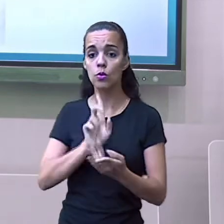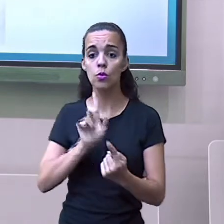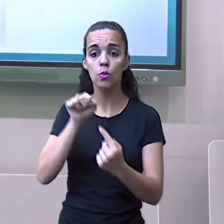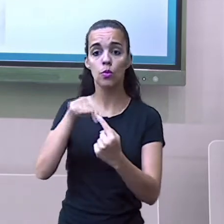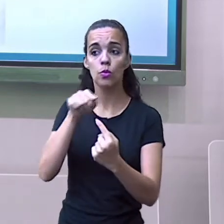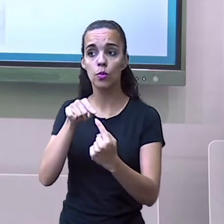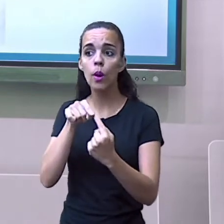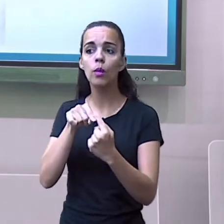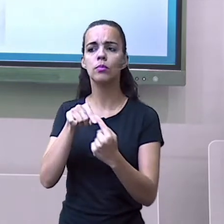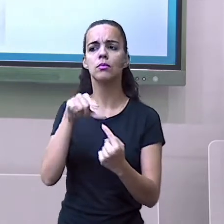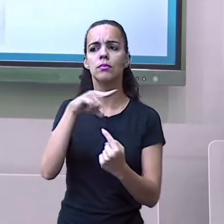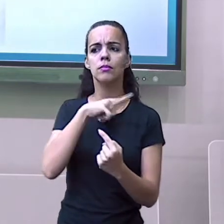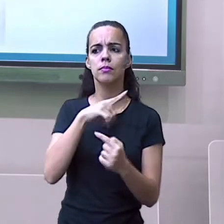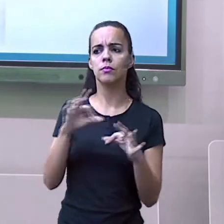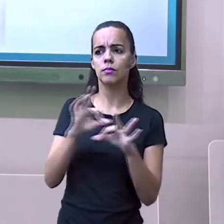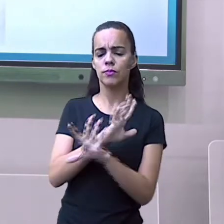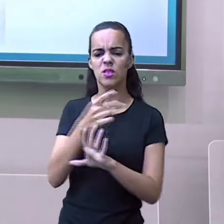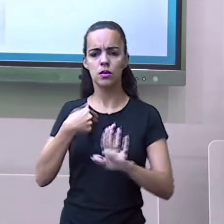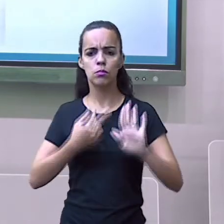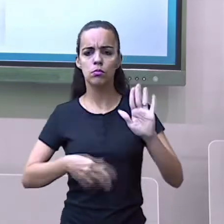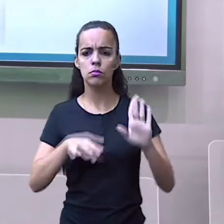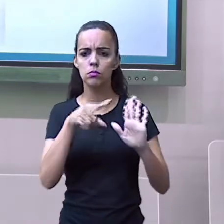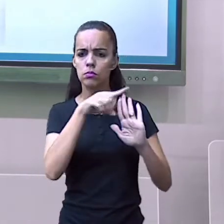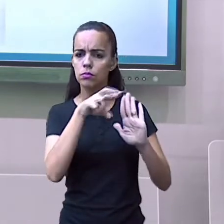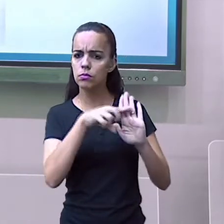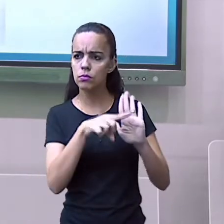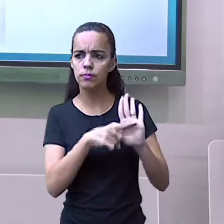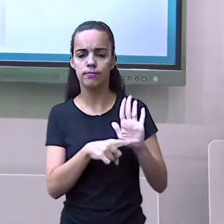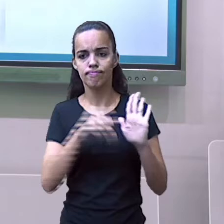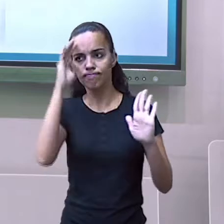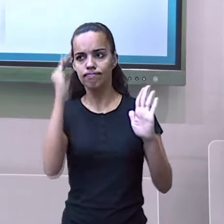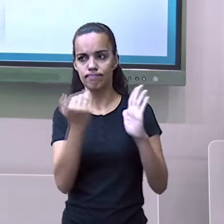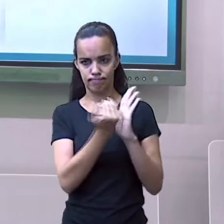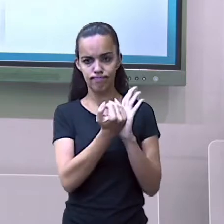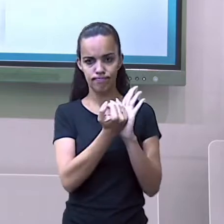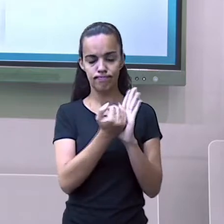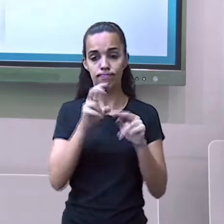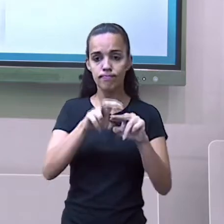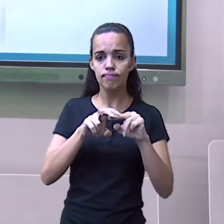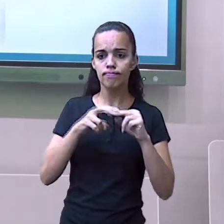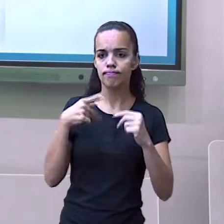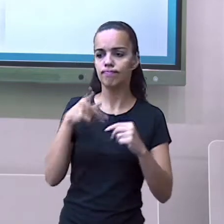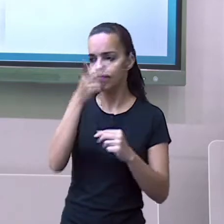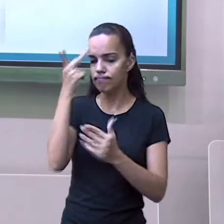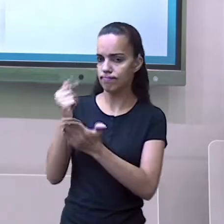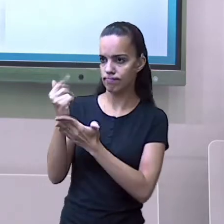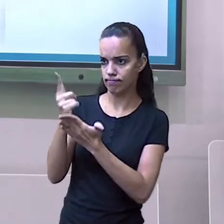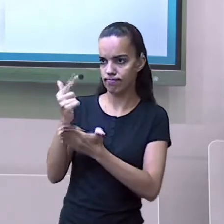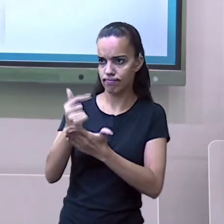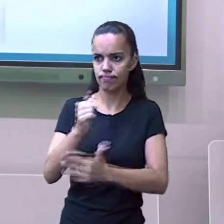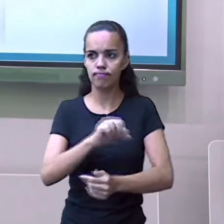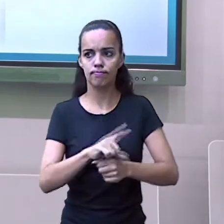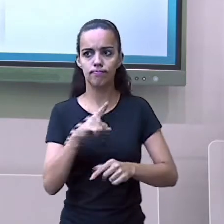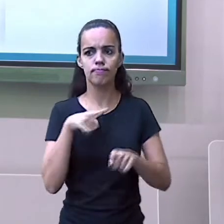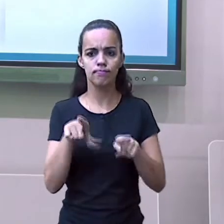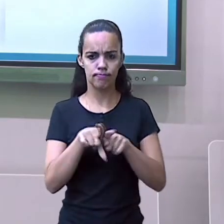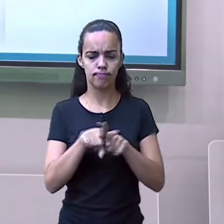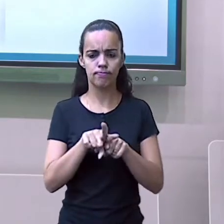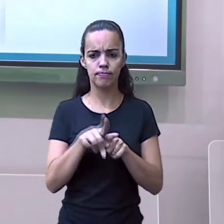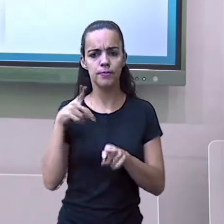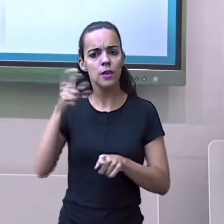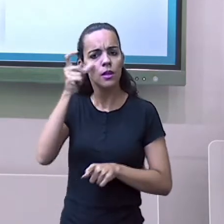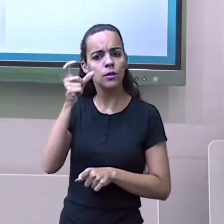objetivo determinar normas de proteção e defesa do consumidor, de ordem pública e